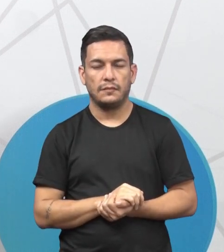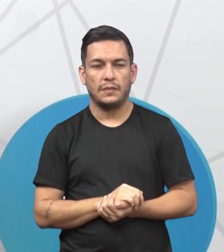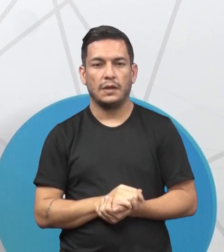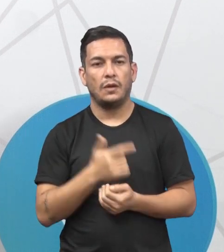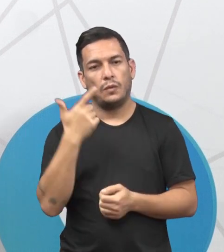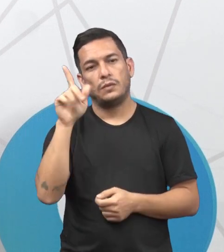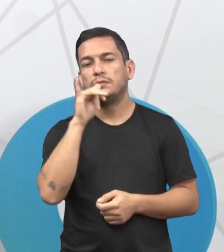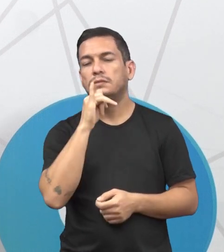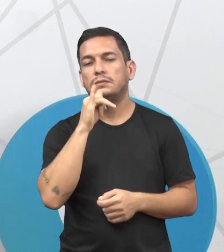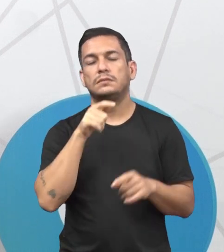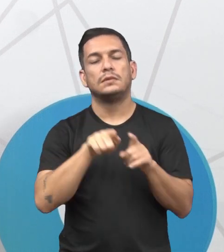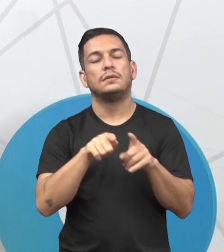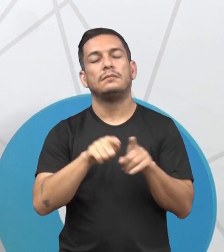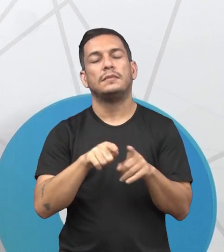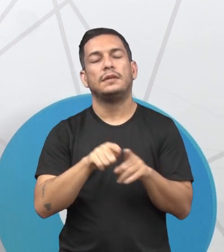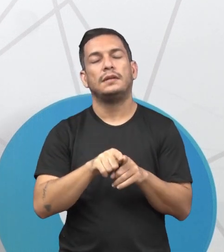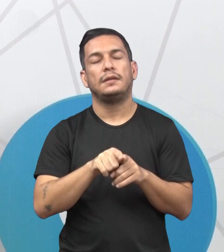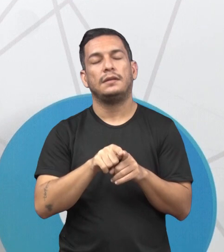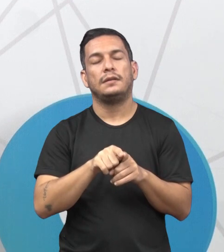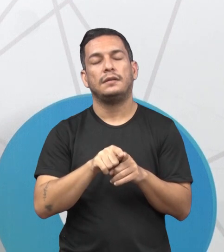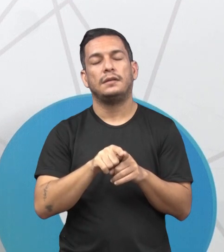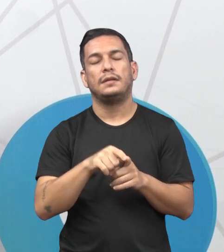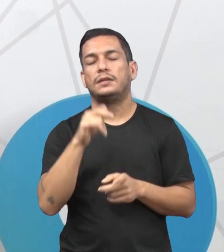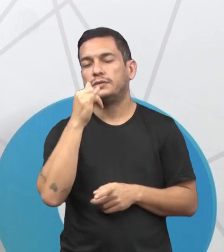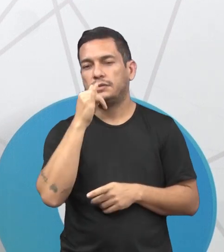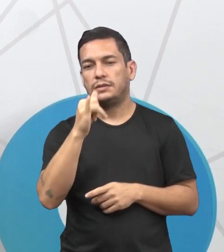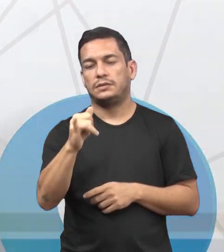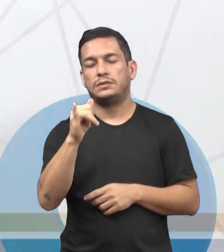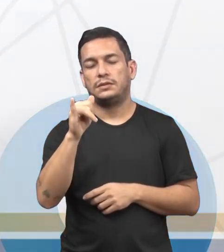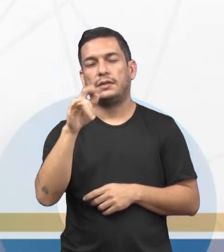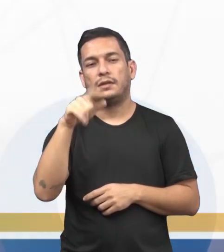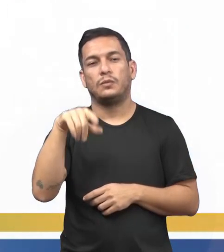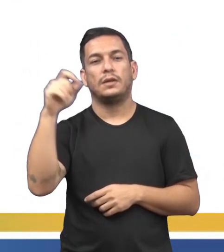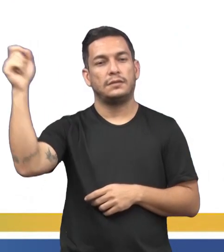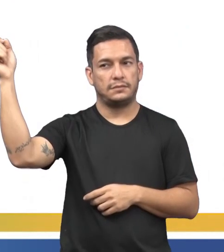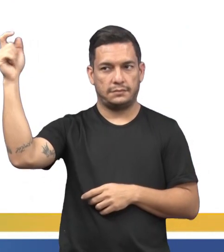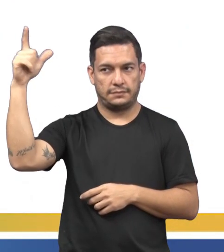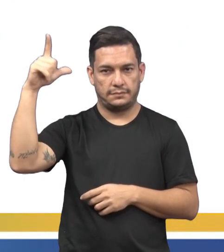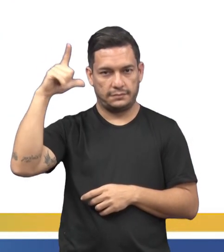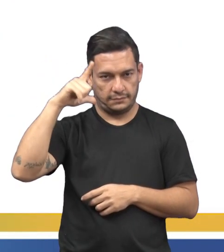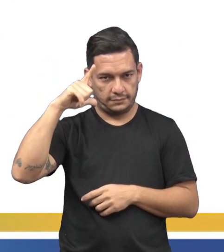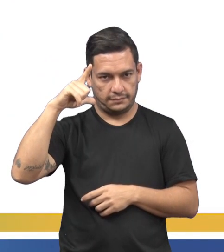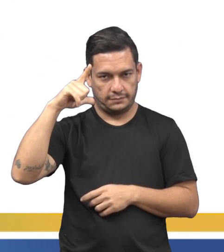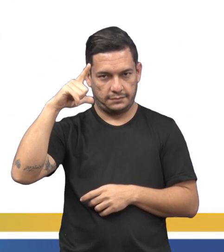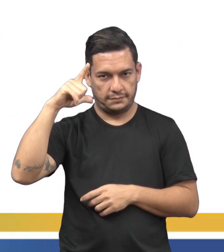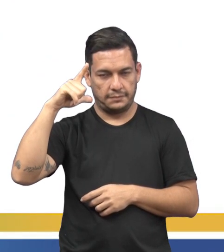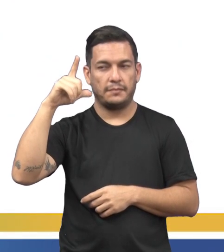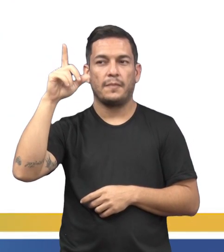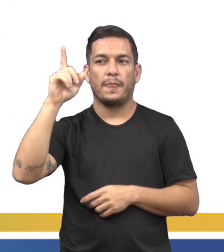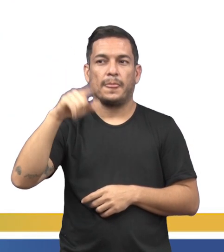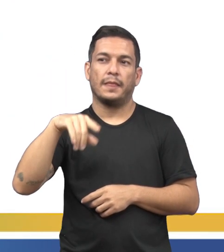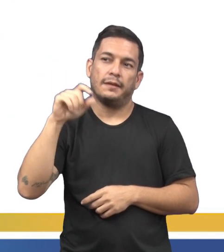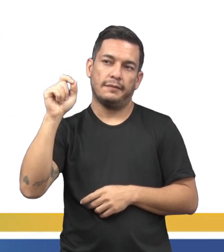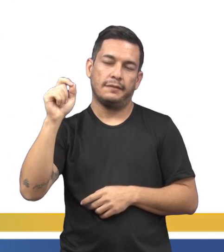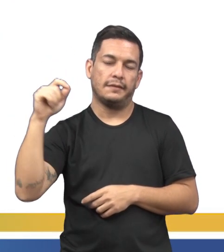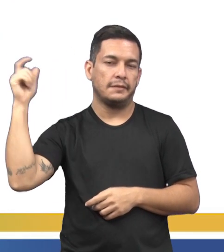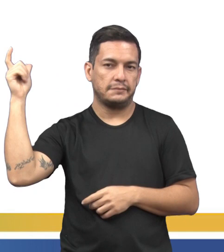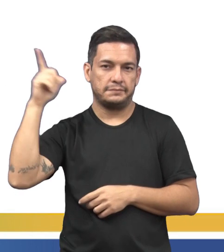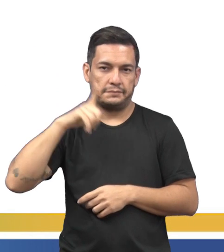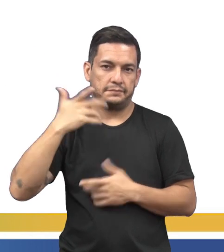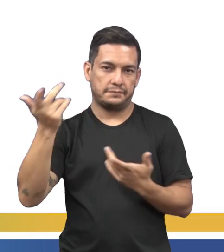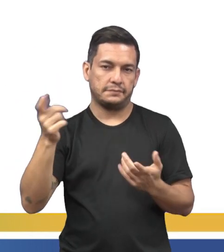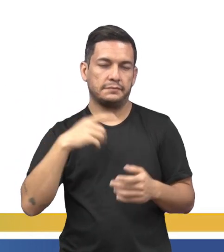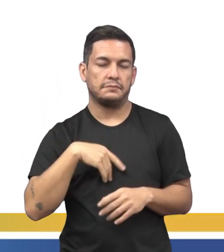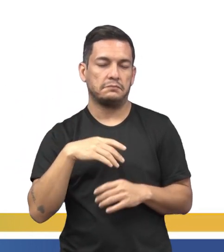Um outro exemplo de energia renovável, assim como a hidrelétrica, é a energia solar. Sem grandes mistérios, é a energia que